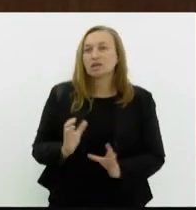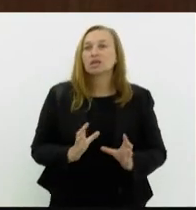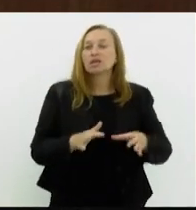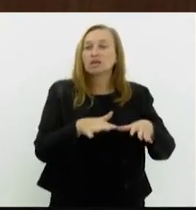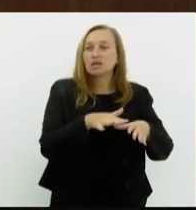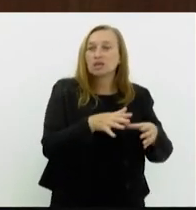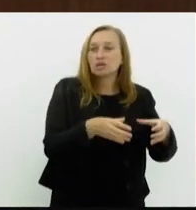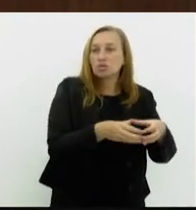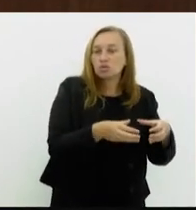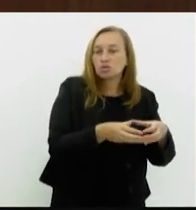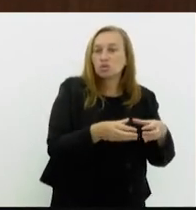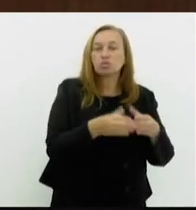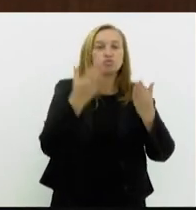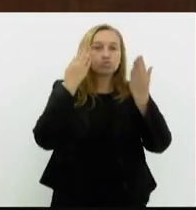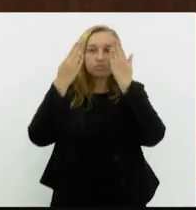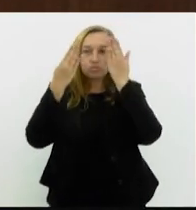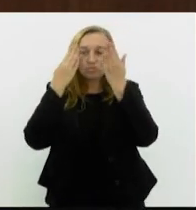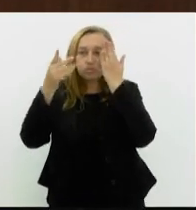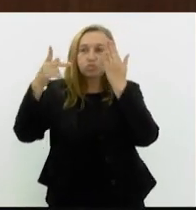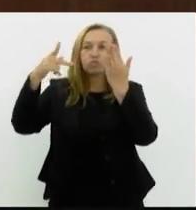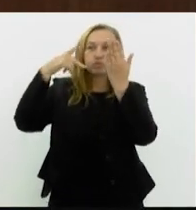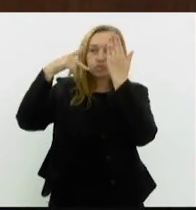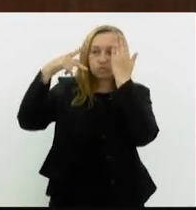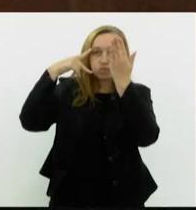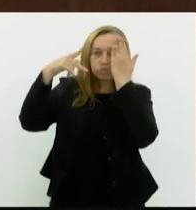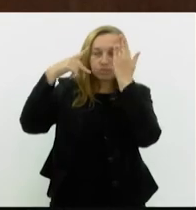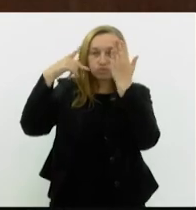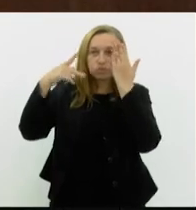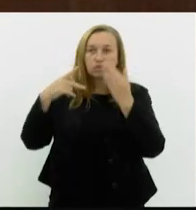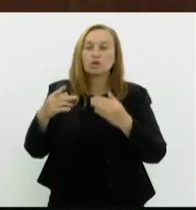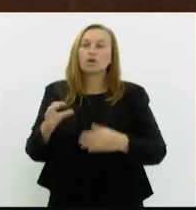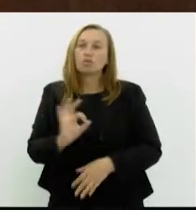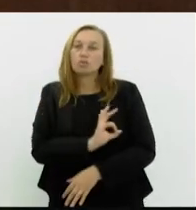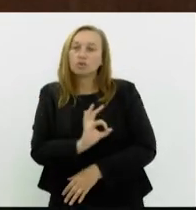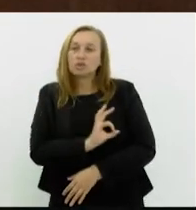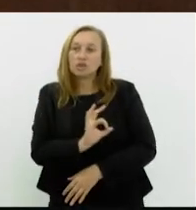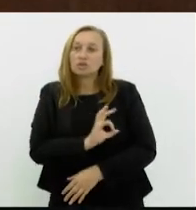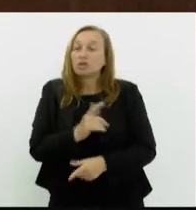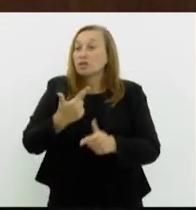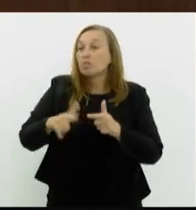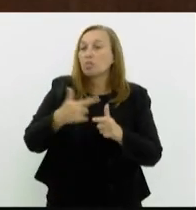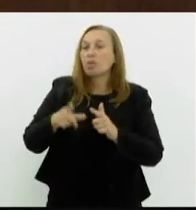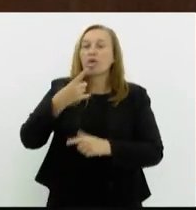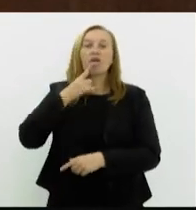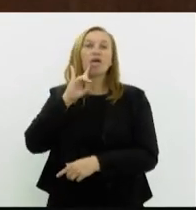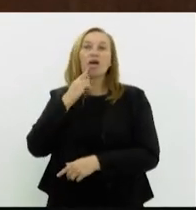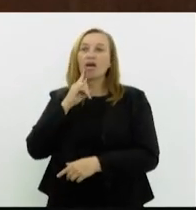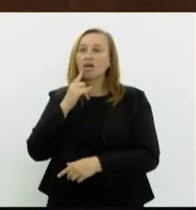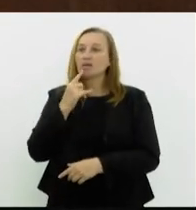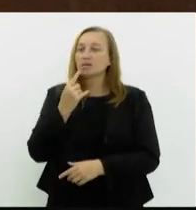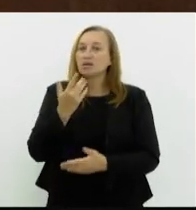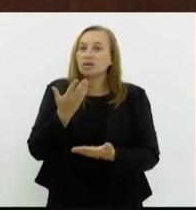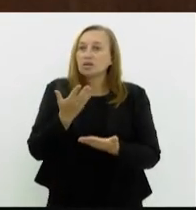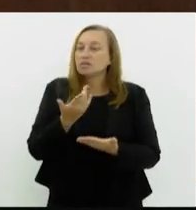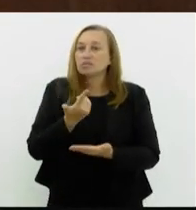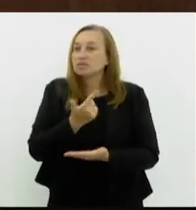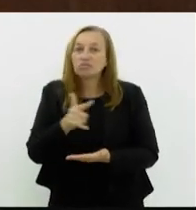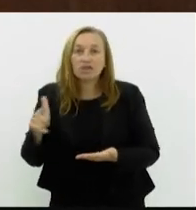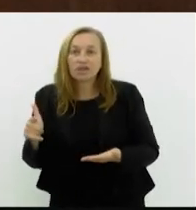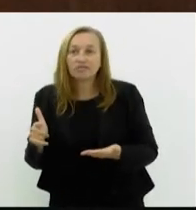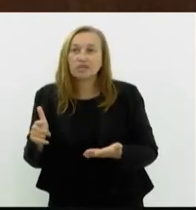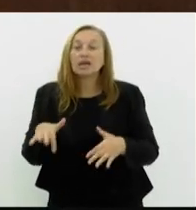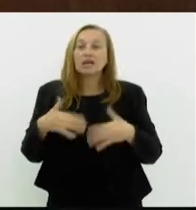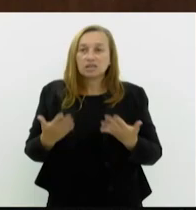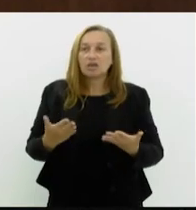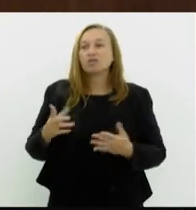psiquiátricas, psicólogos, atendimento com policiais que têm problema com alcoolismo, elas praticamente não existem mais. Então,